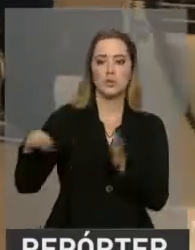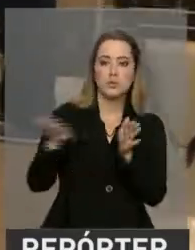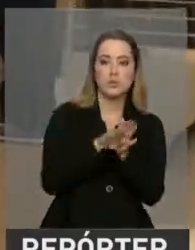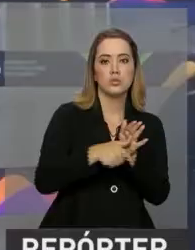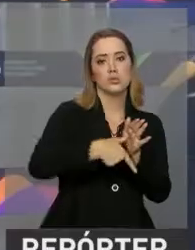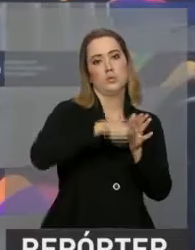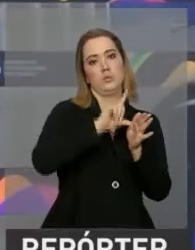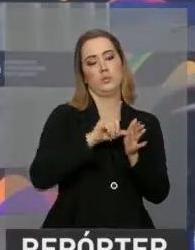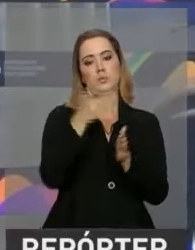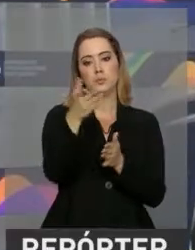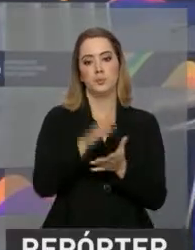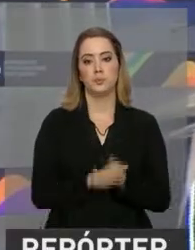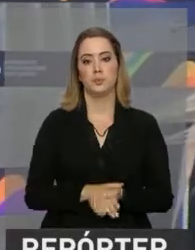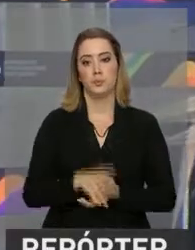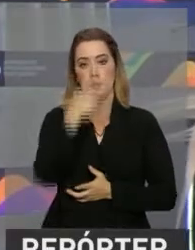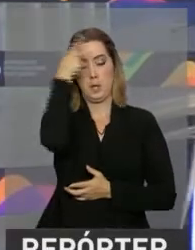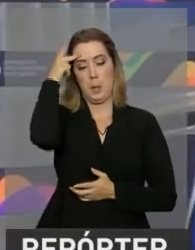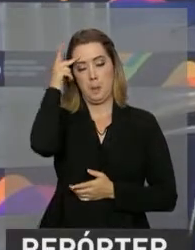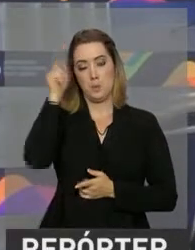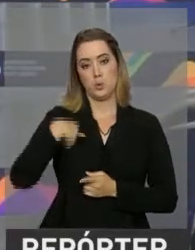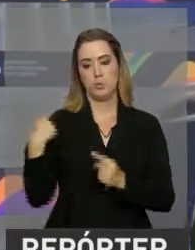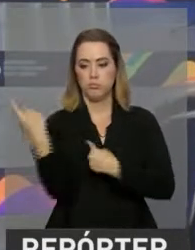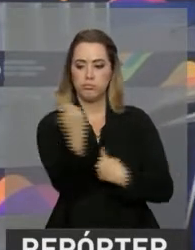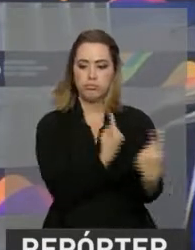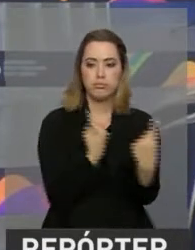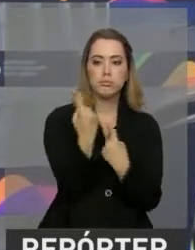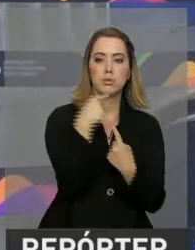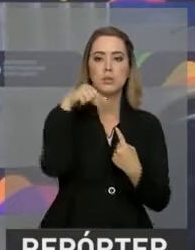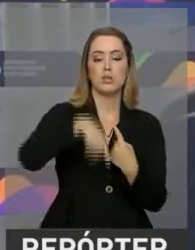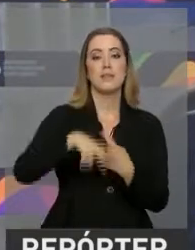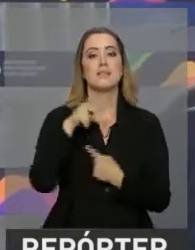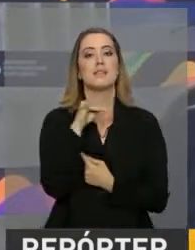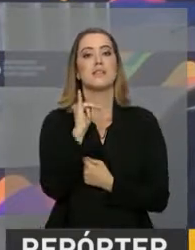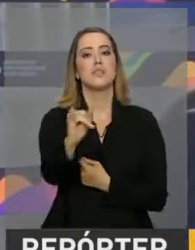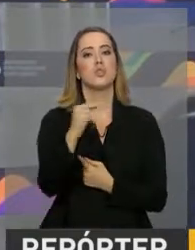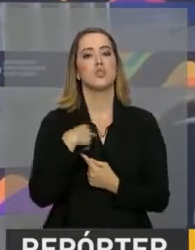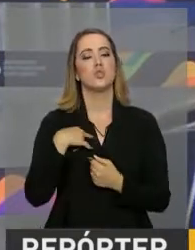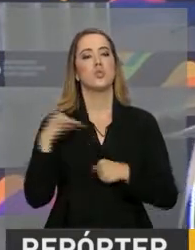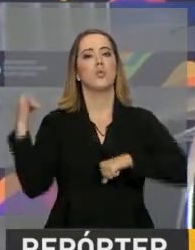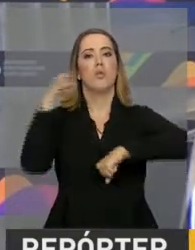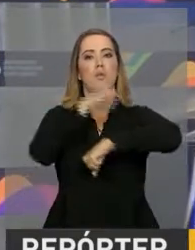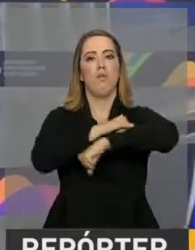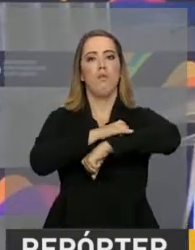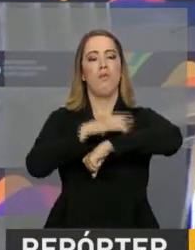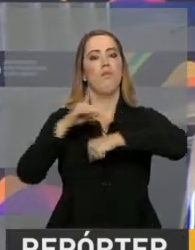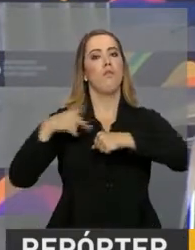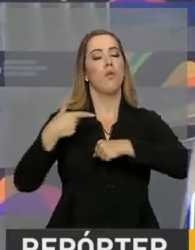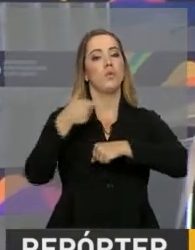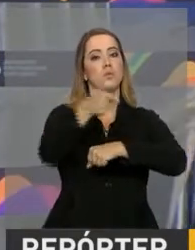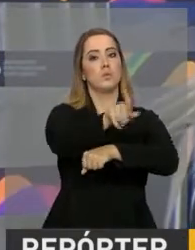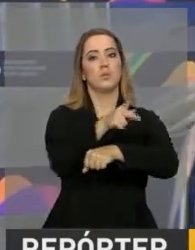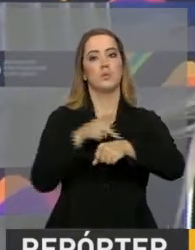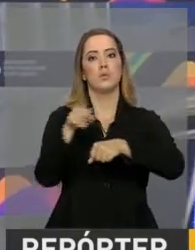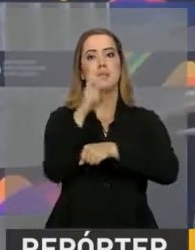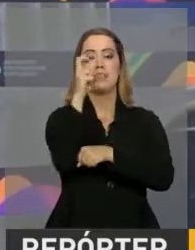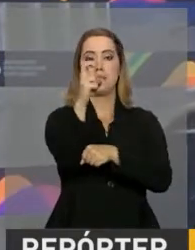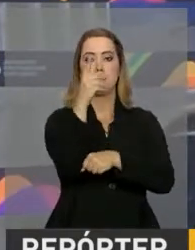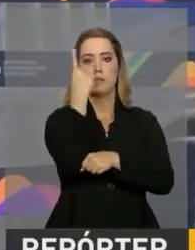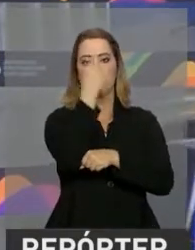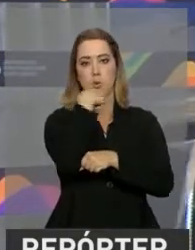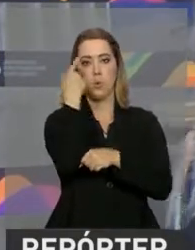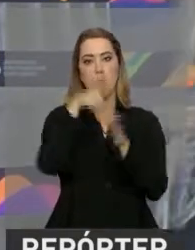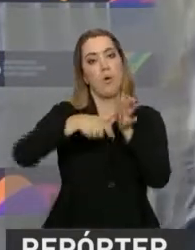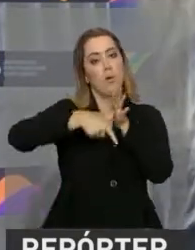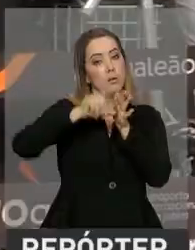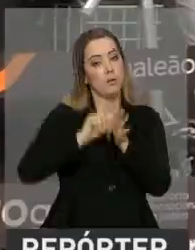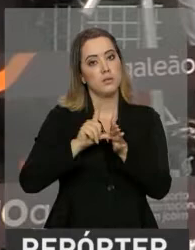transtornos passageiros que estejam em trânsito nessa data para voos internacionais cheguem no aeroporto com 5 horas de antecedência e voos domésticos com